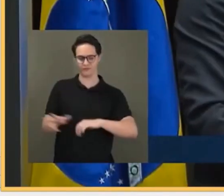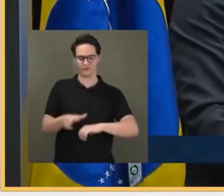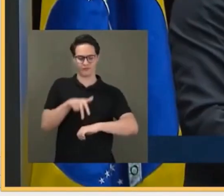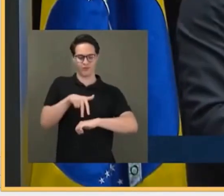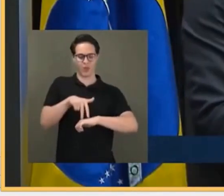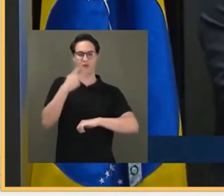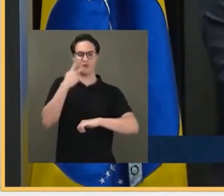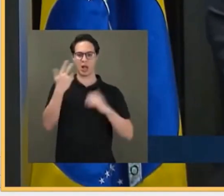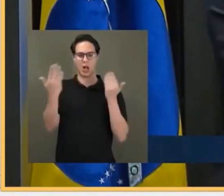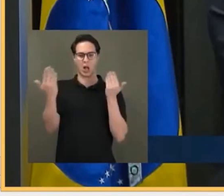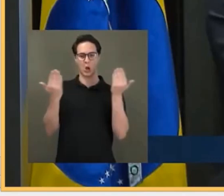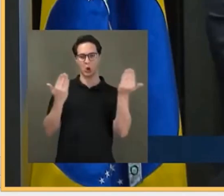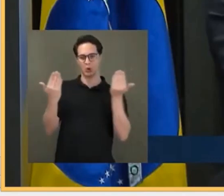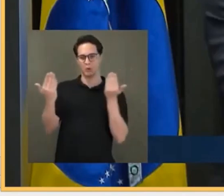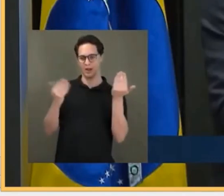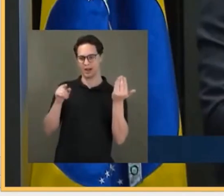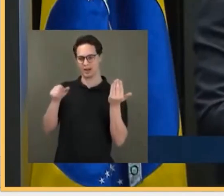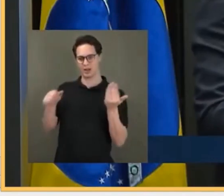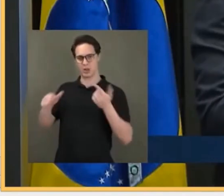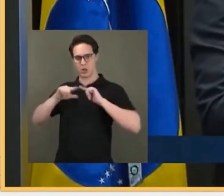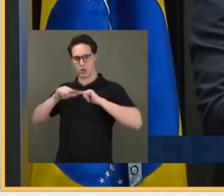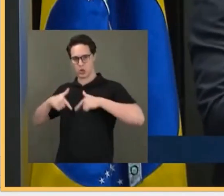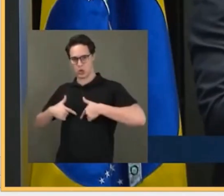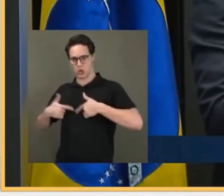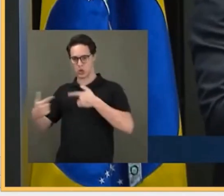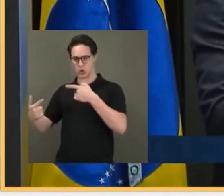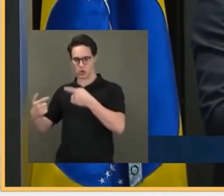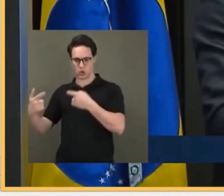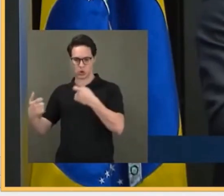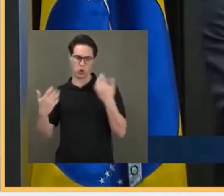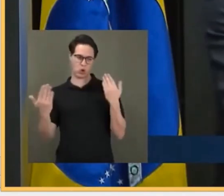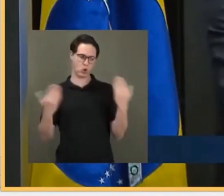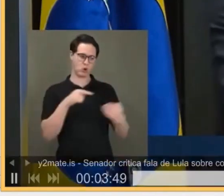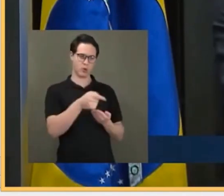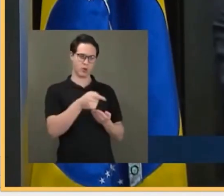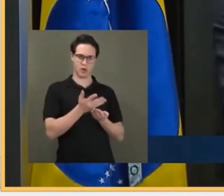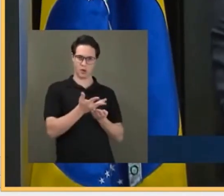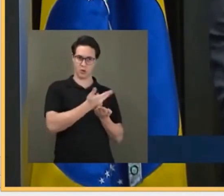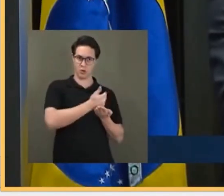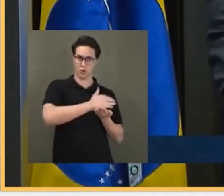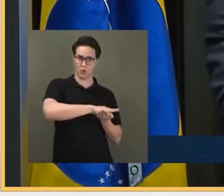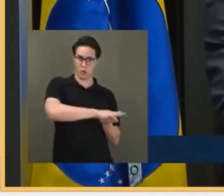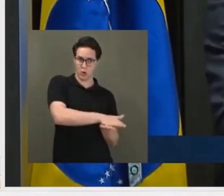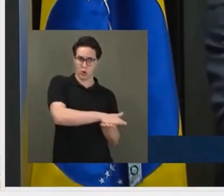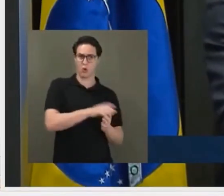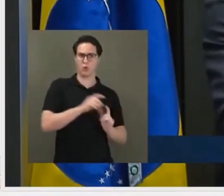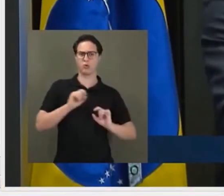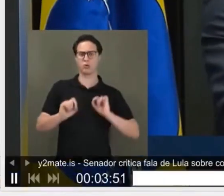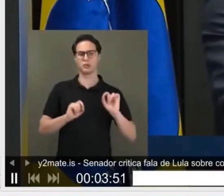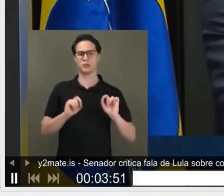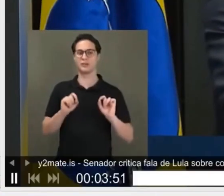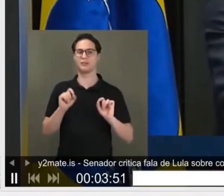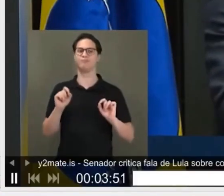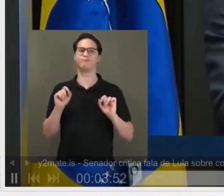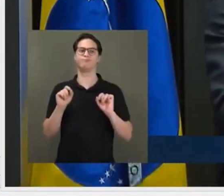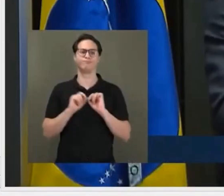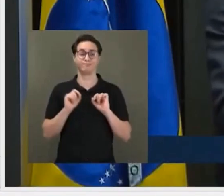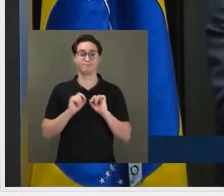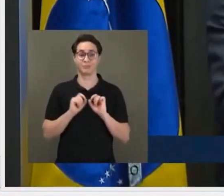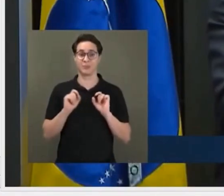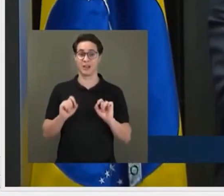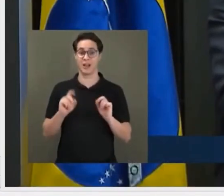demonstra uma ignorância chocante sobre a gravidade e a magnitude do